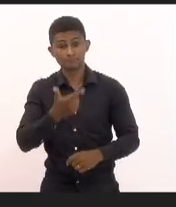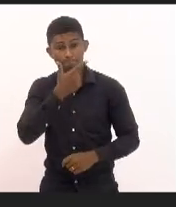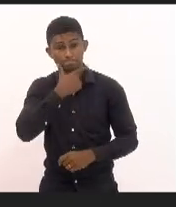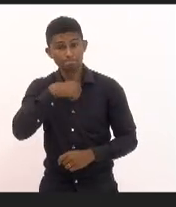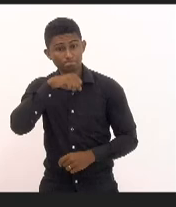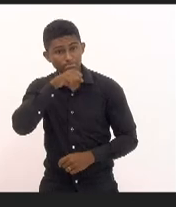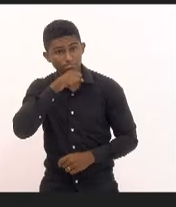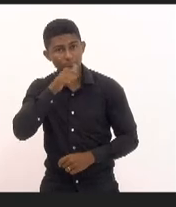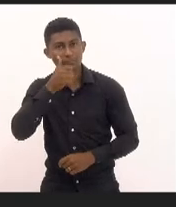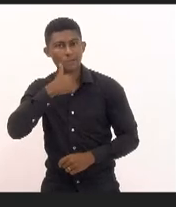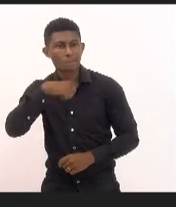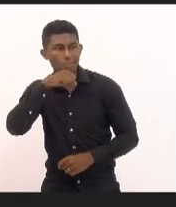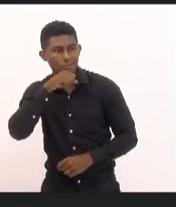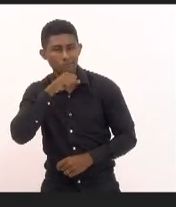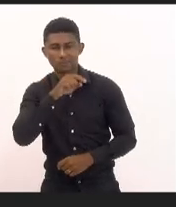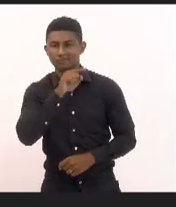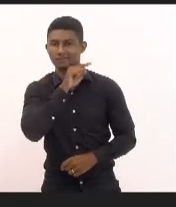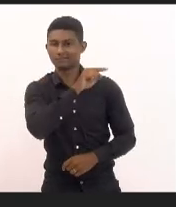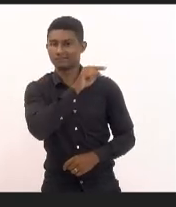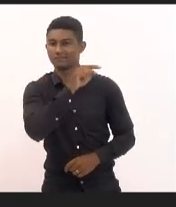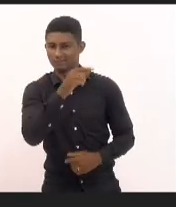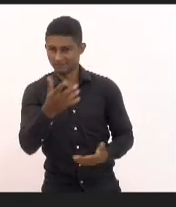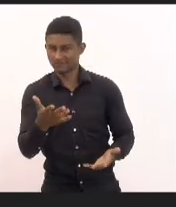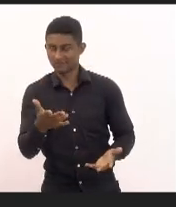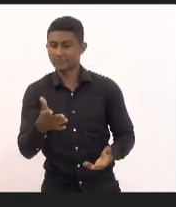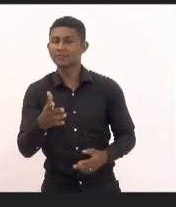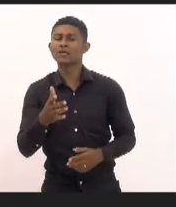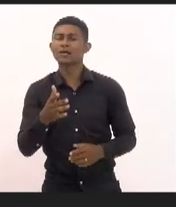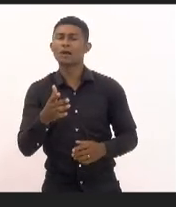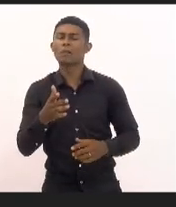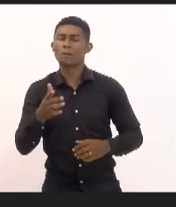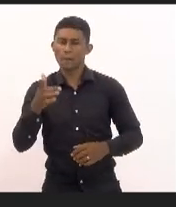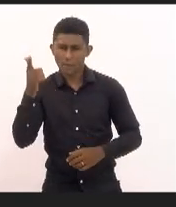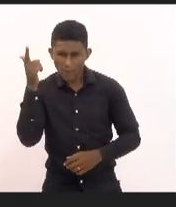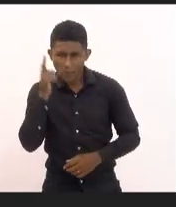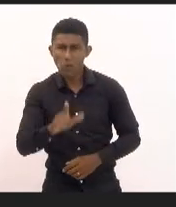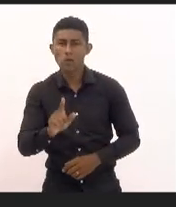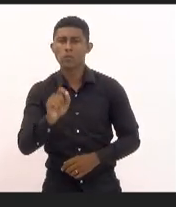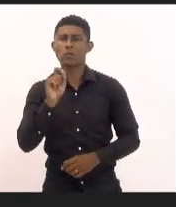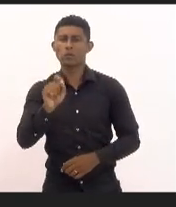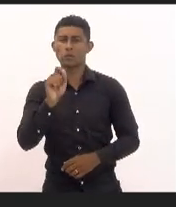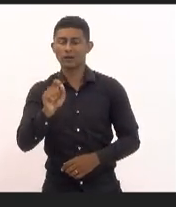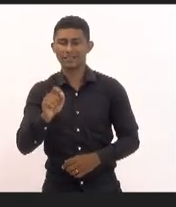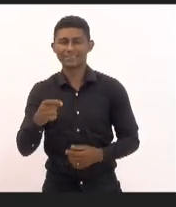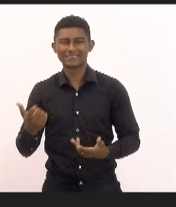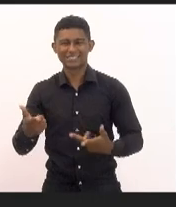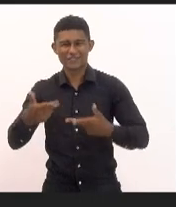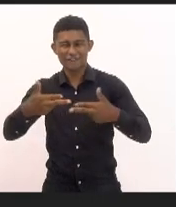responsável, cada pai, cada mãe de aluno, vai poder adquirir ao escolar